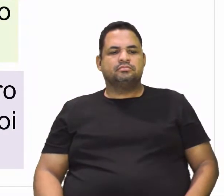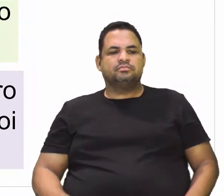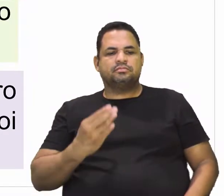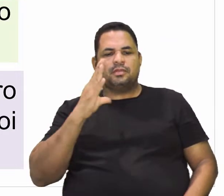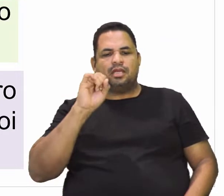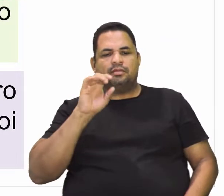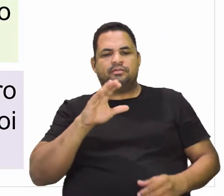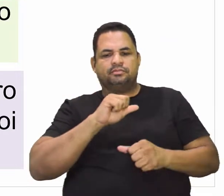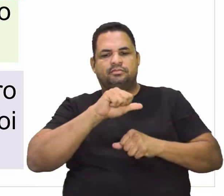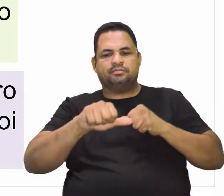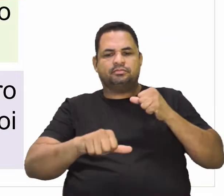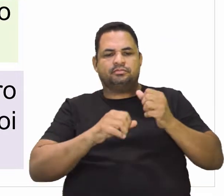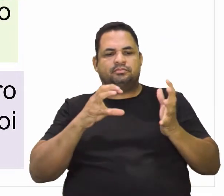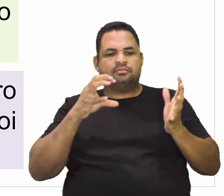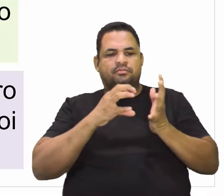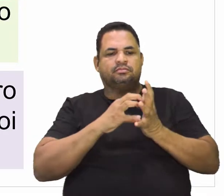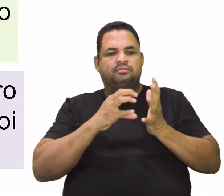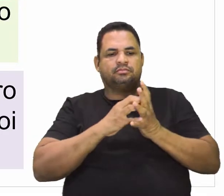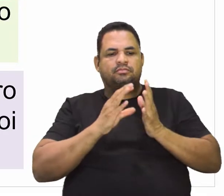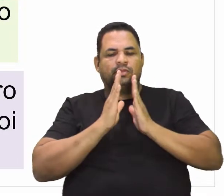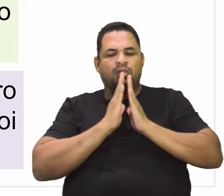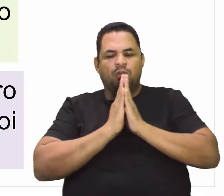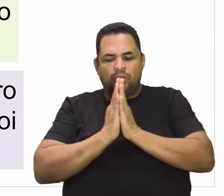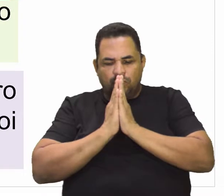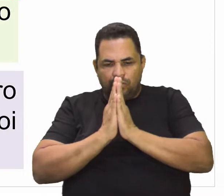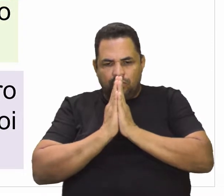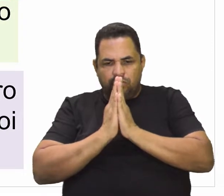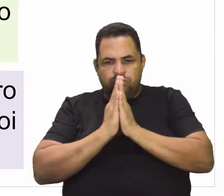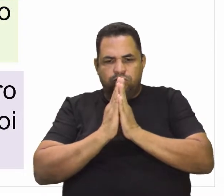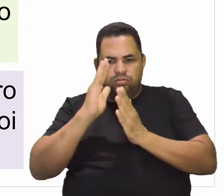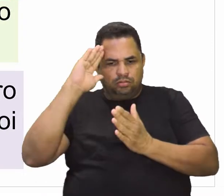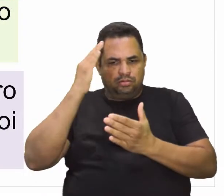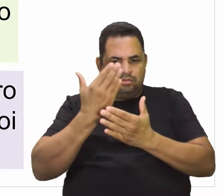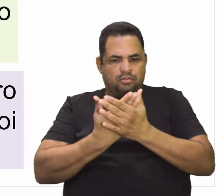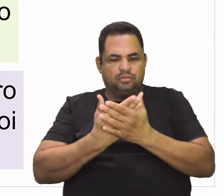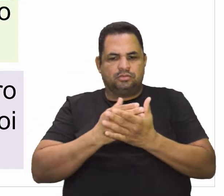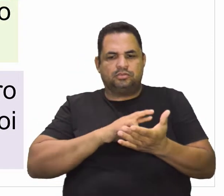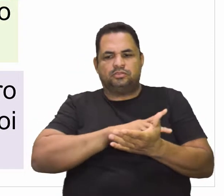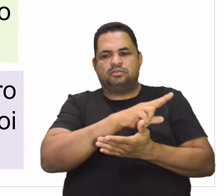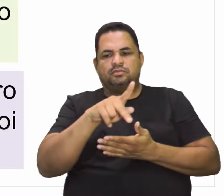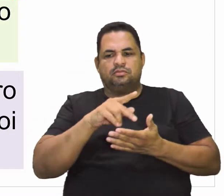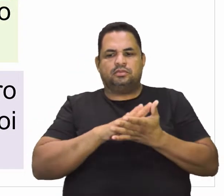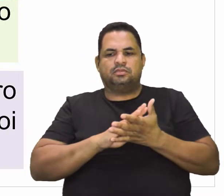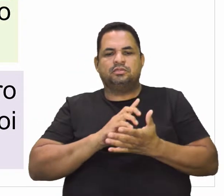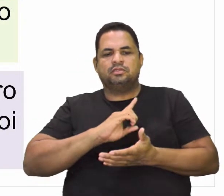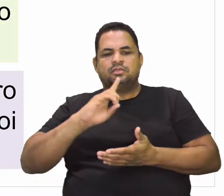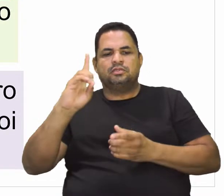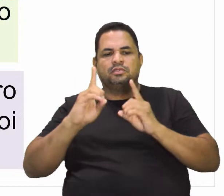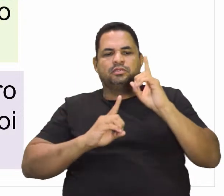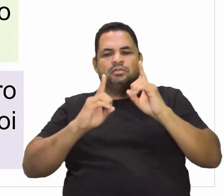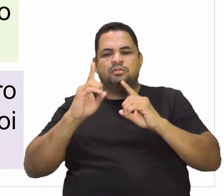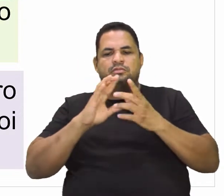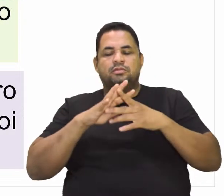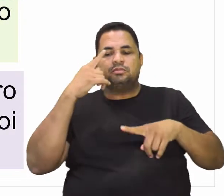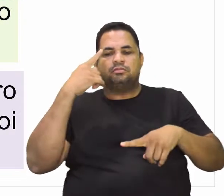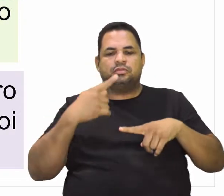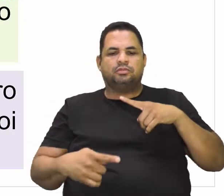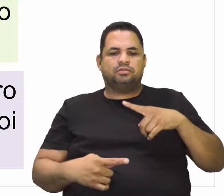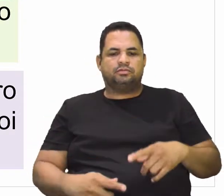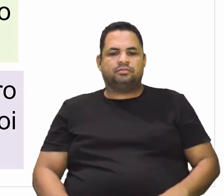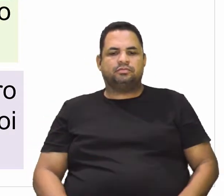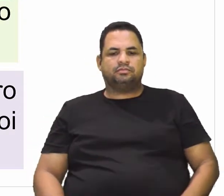foi transformada em centro de orações e crença do politeísmo vai ser proibida.